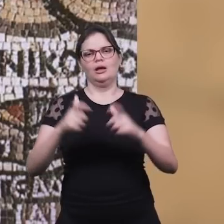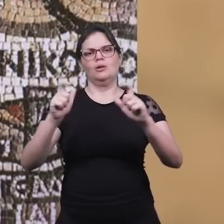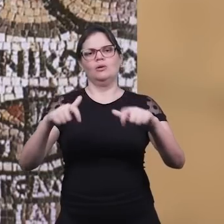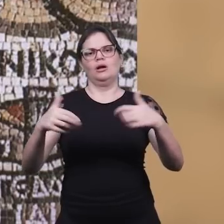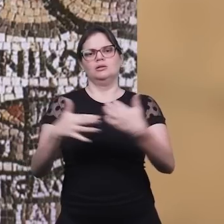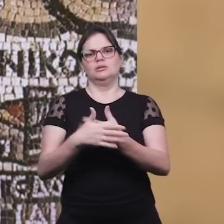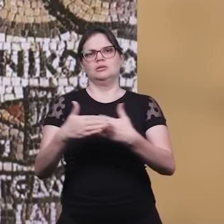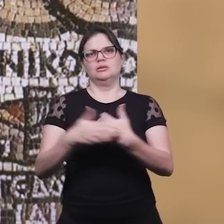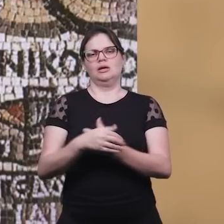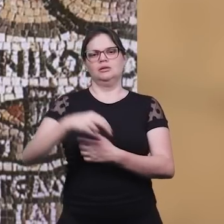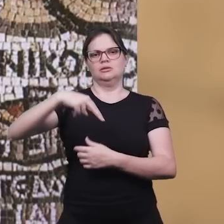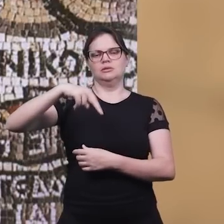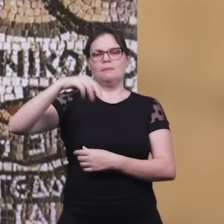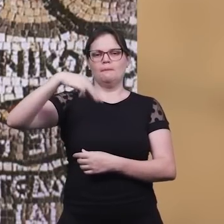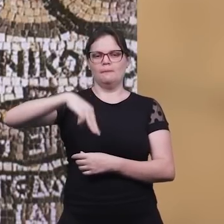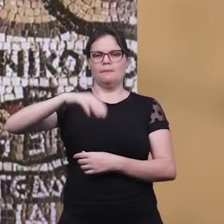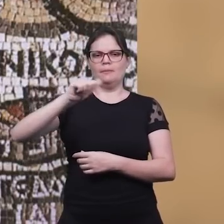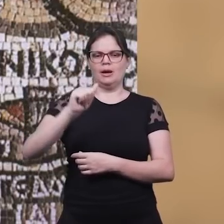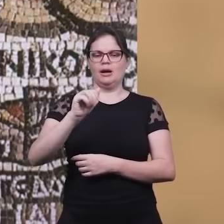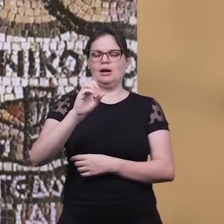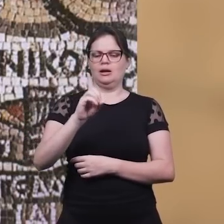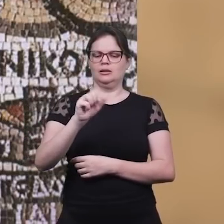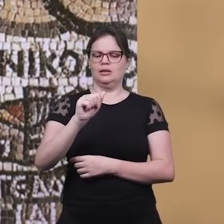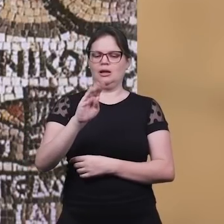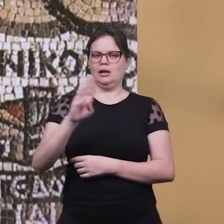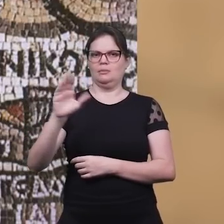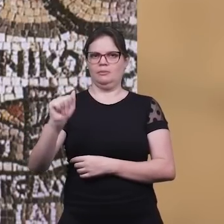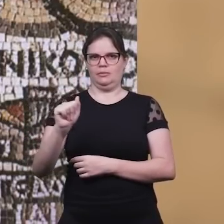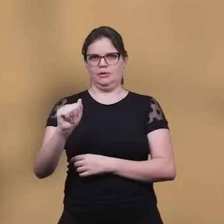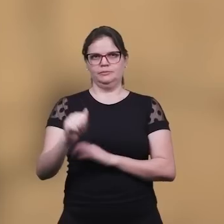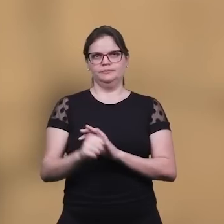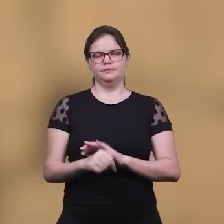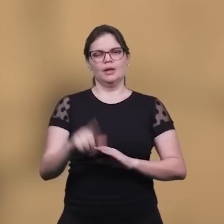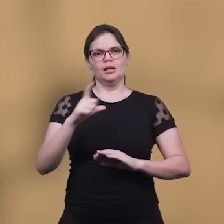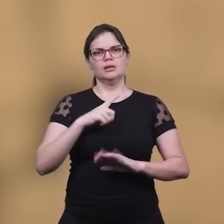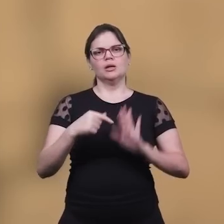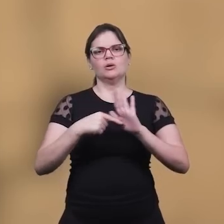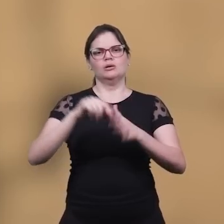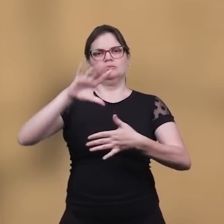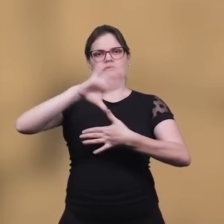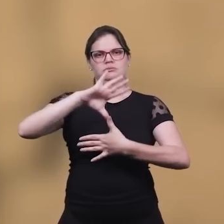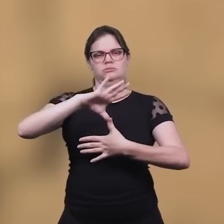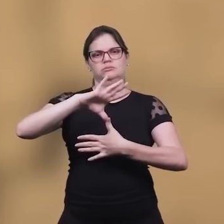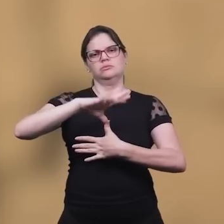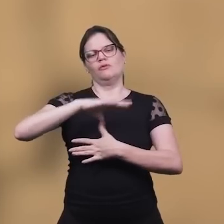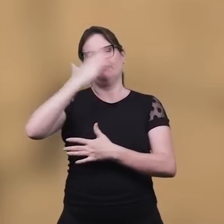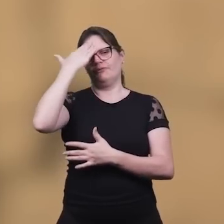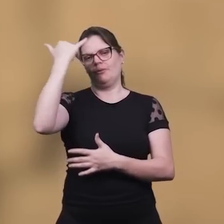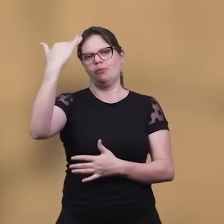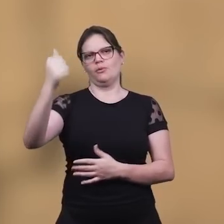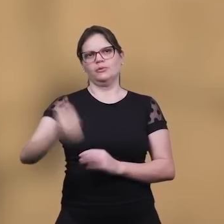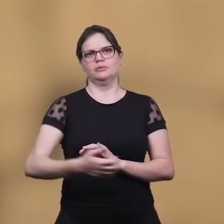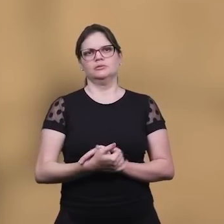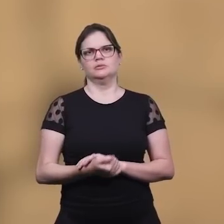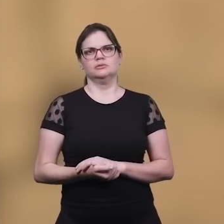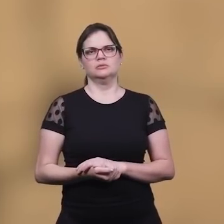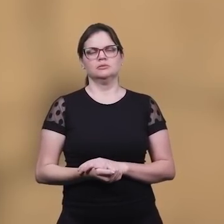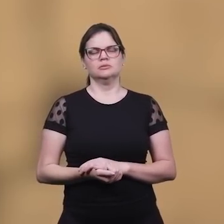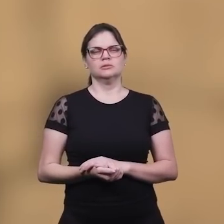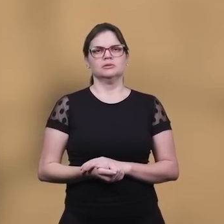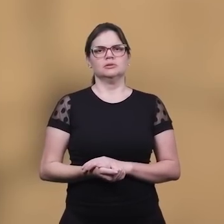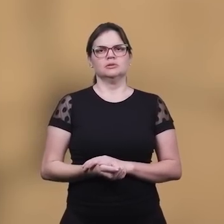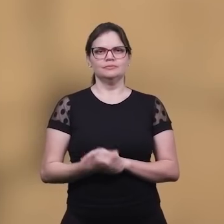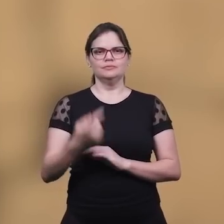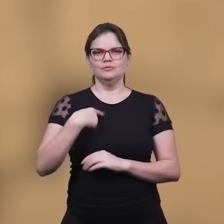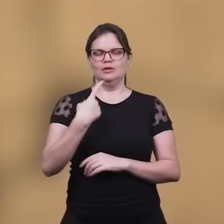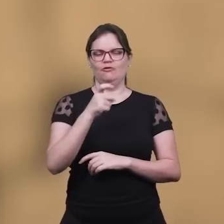aconteceram na época ali de Cristo, né? Então, do Senhor Jesus, né? Então, é um